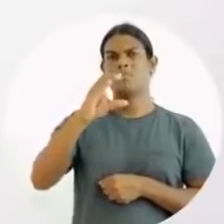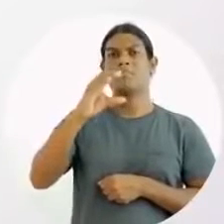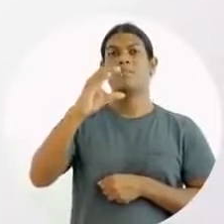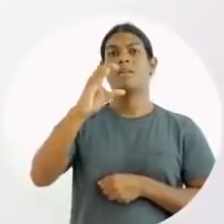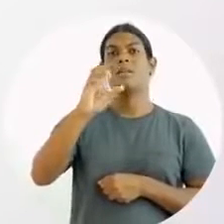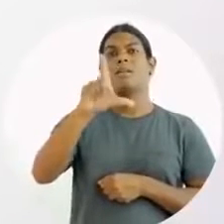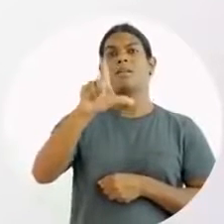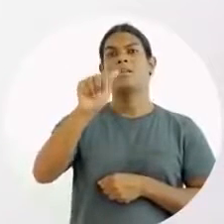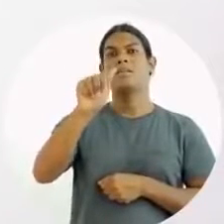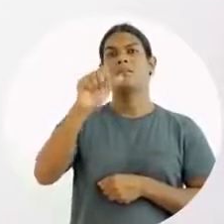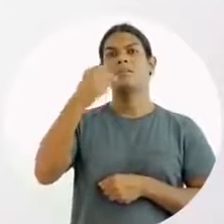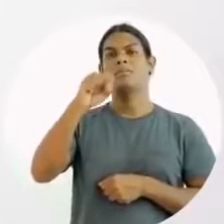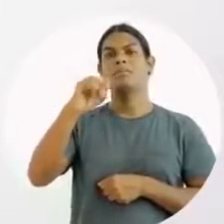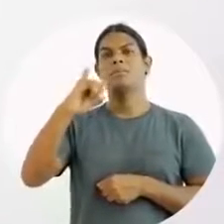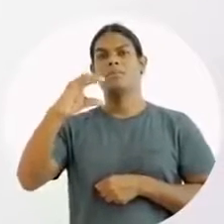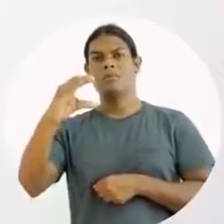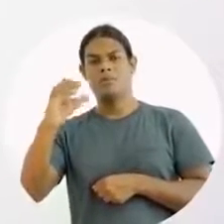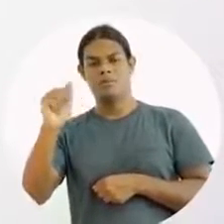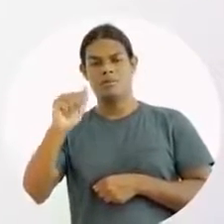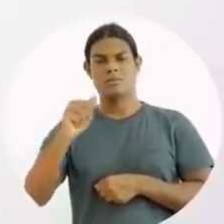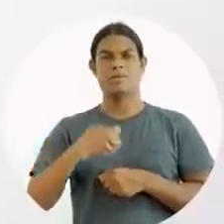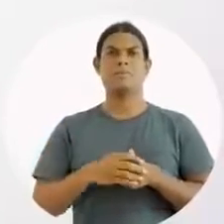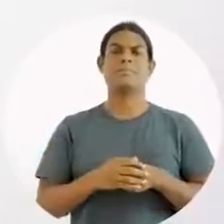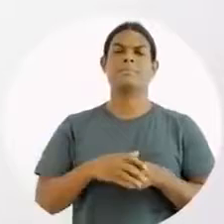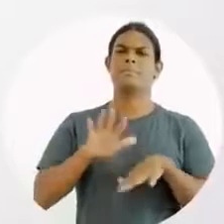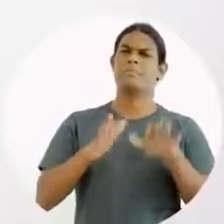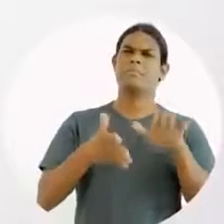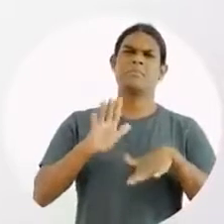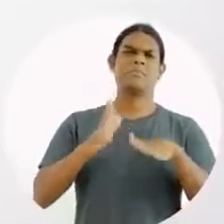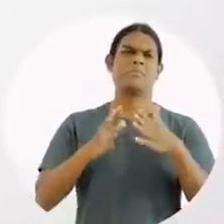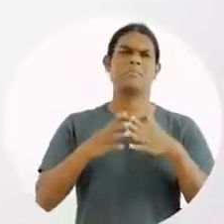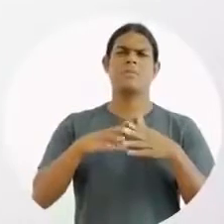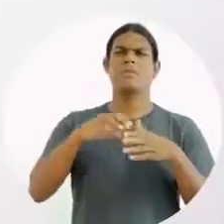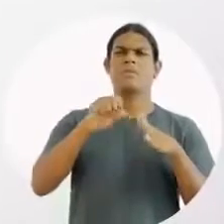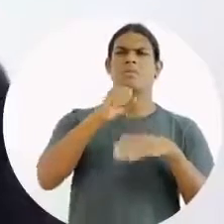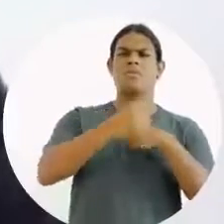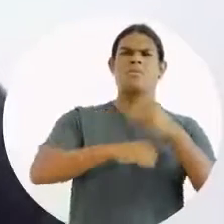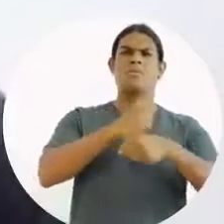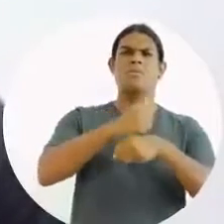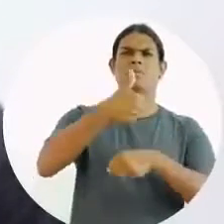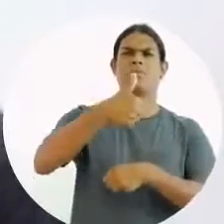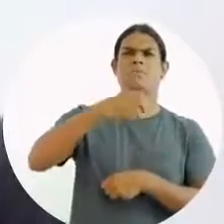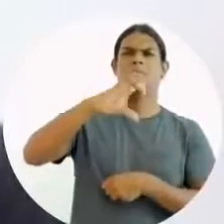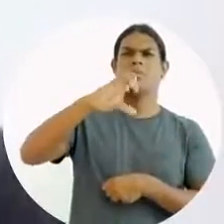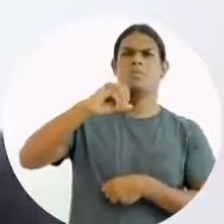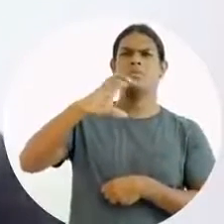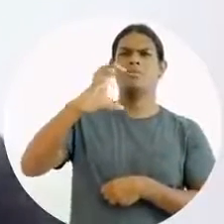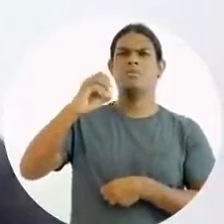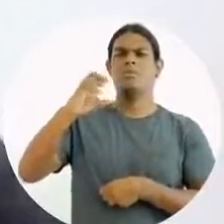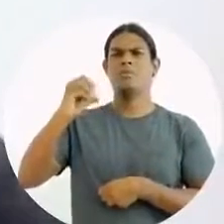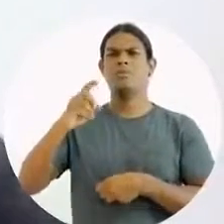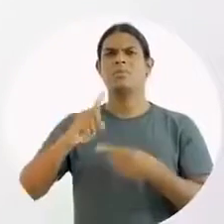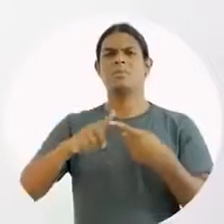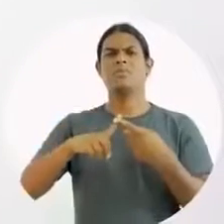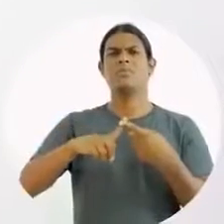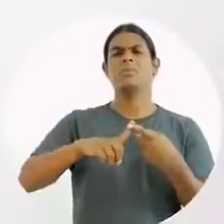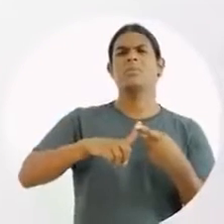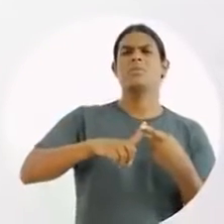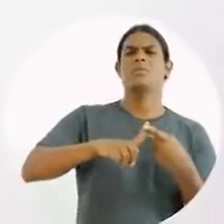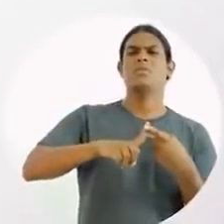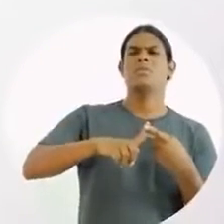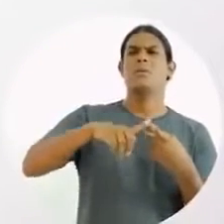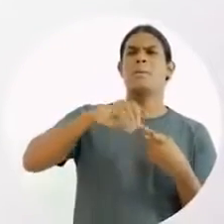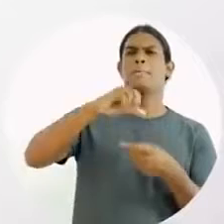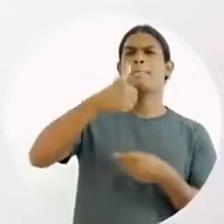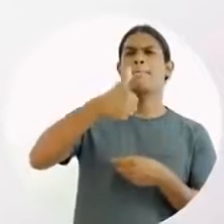clássica. Essa era, ela está compreendida entre os anos de 1900 e 1950.